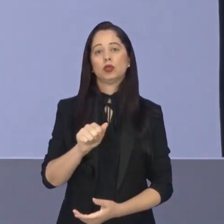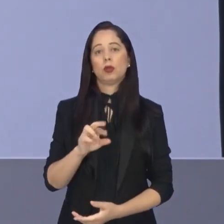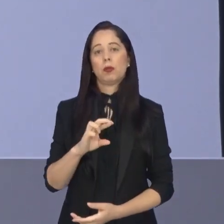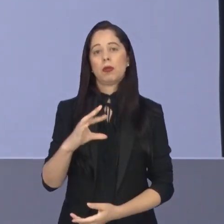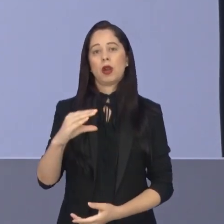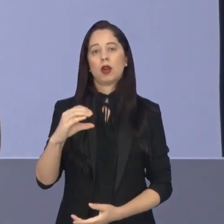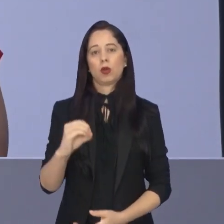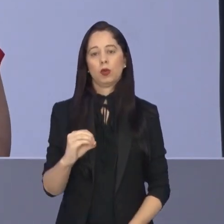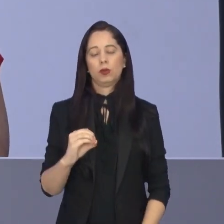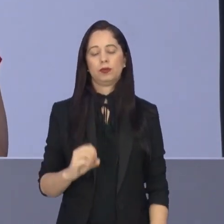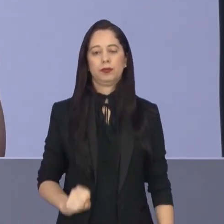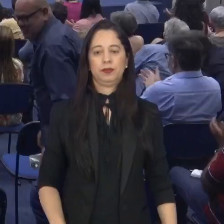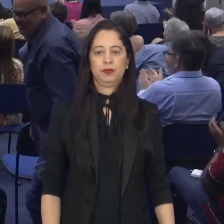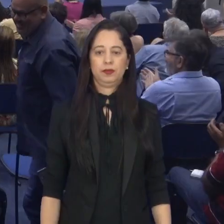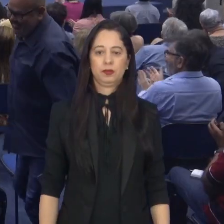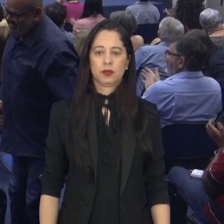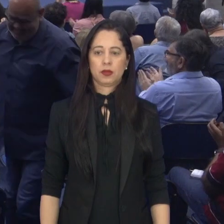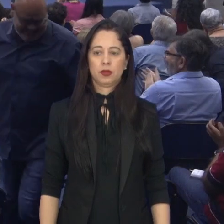Correia.